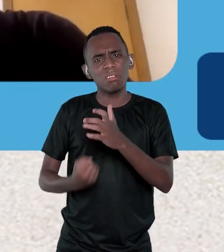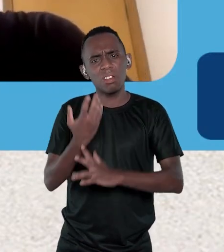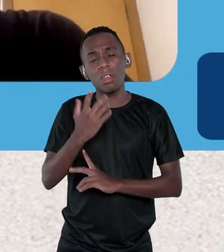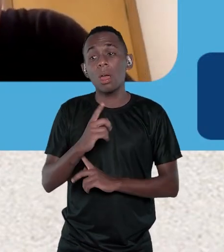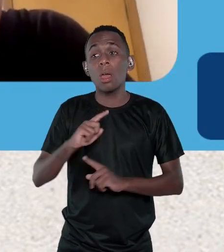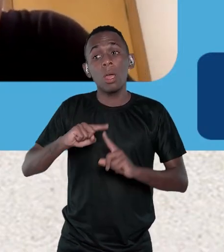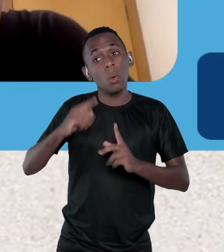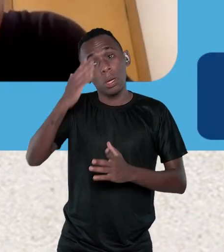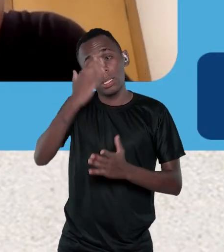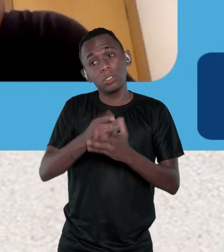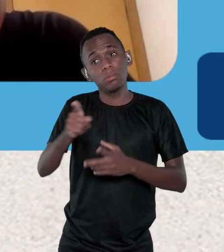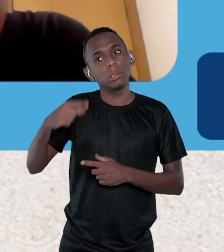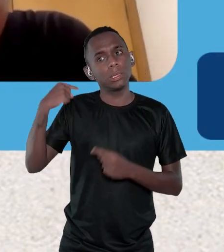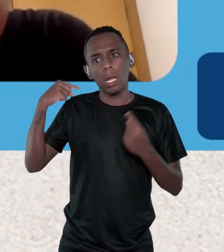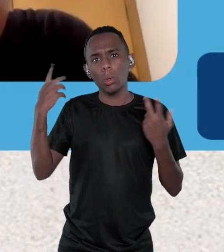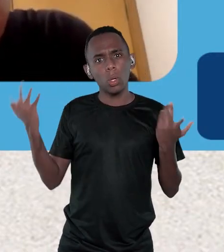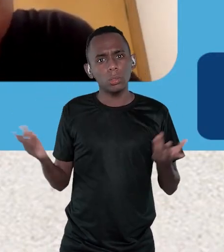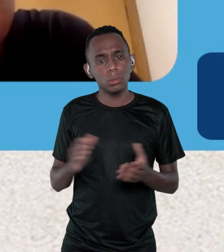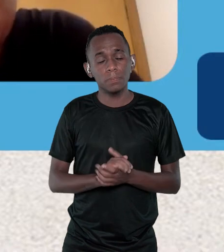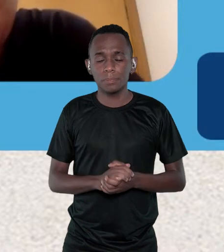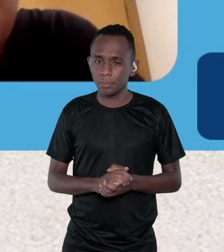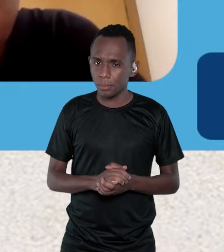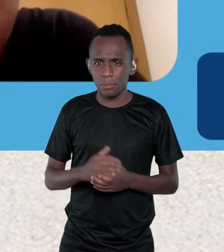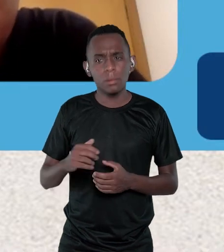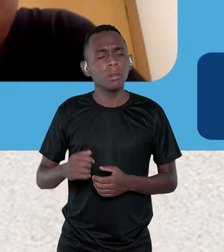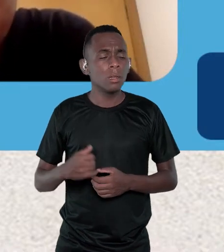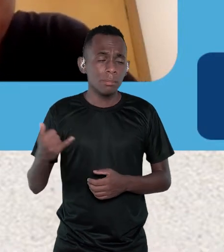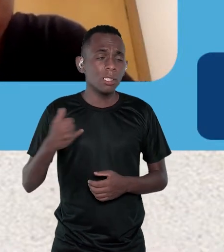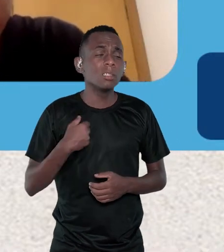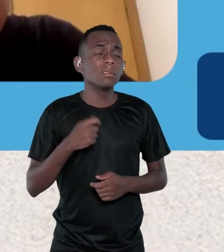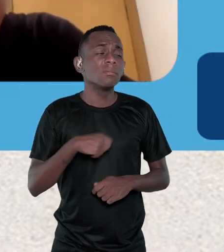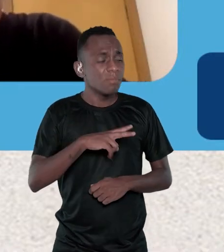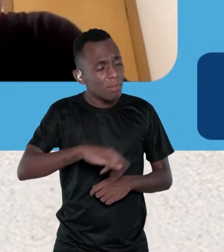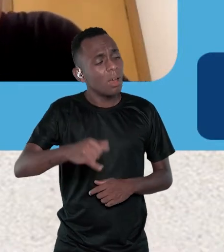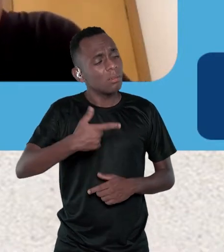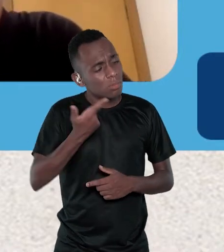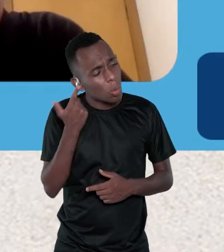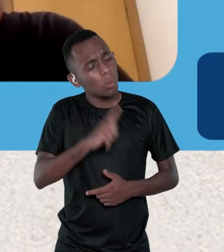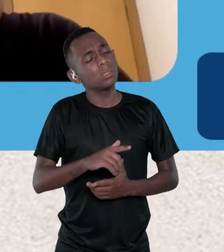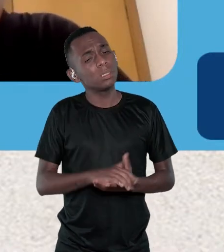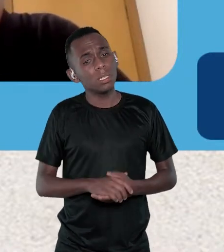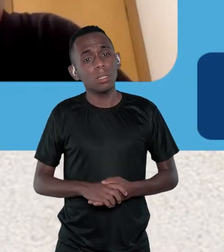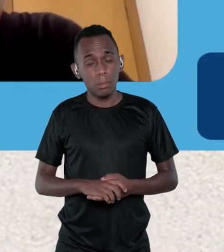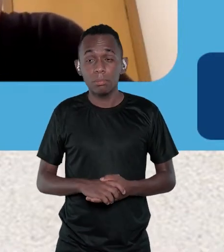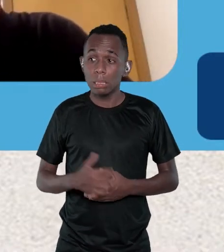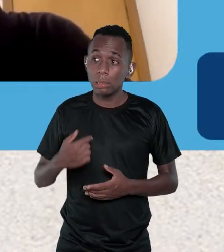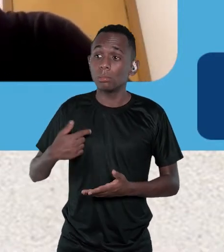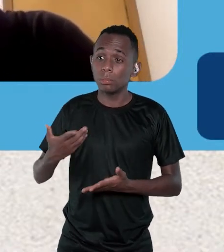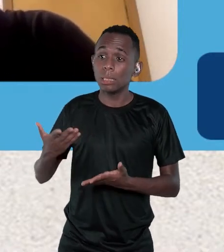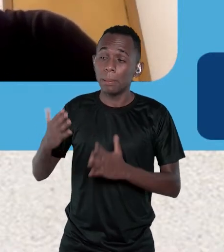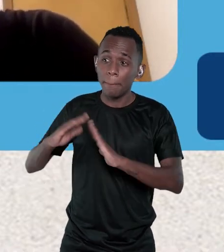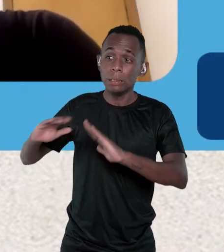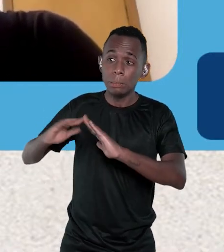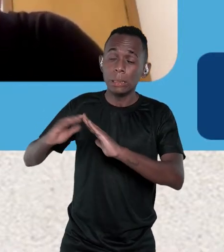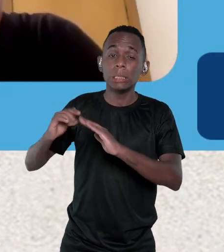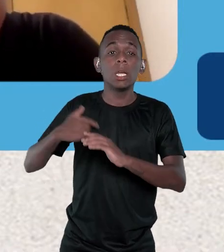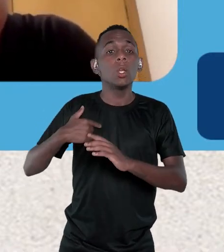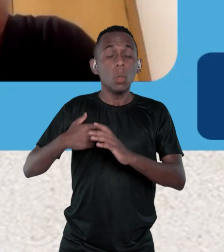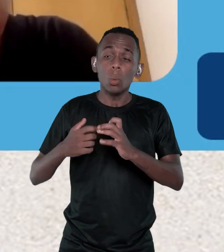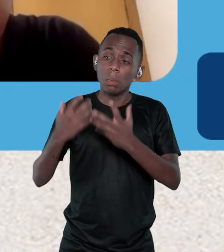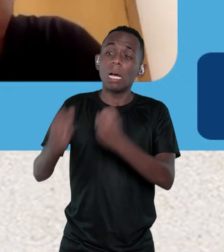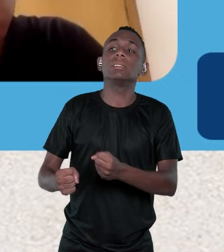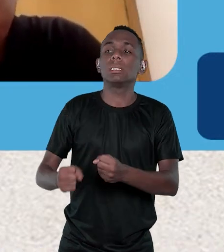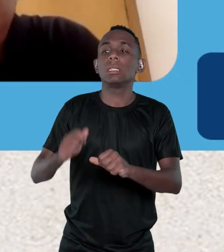Não sei como seria, não. Eu acho que você está doido. Falou, não, vai.